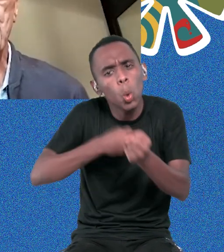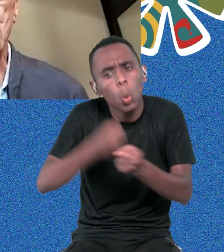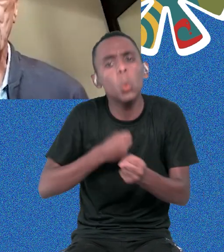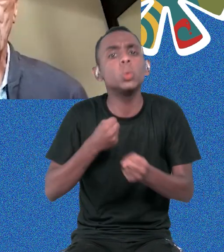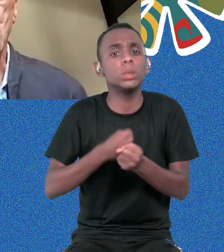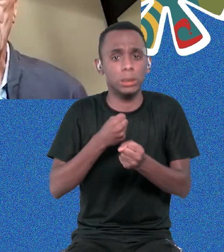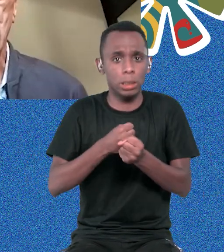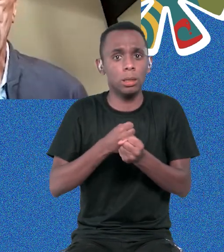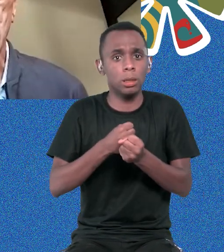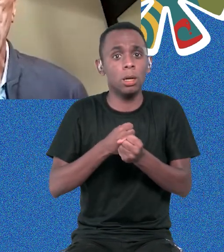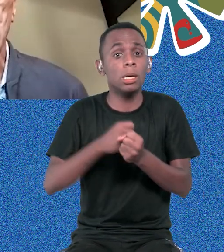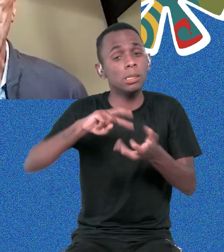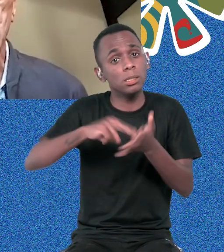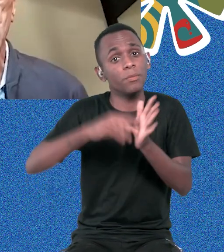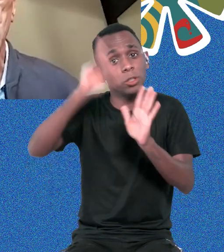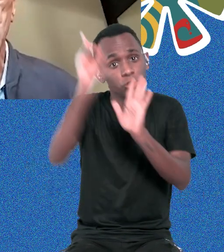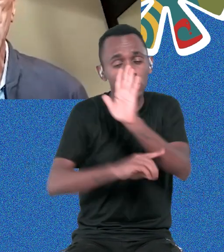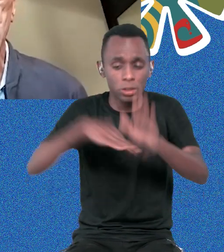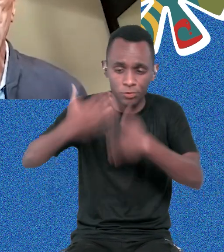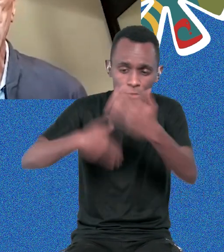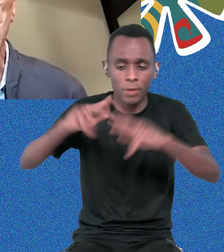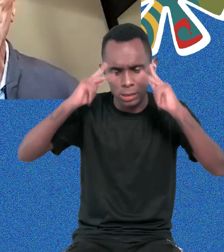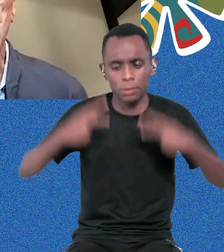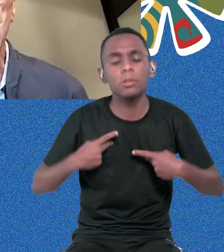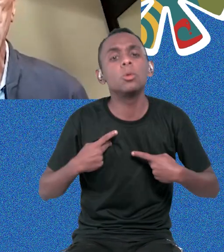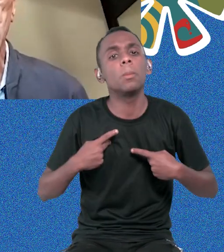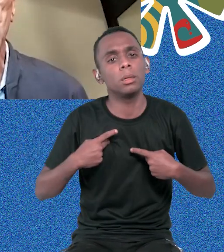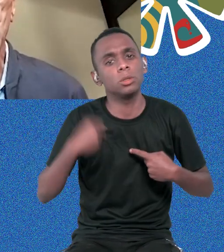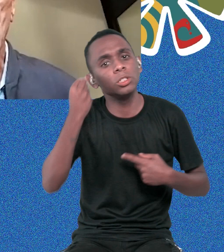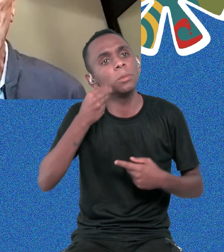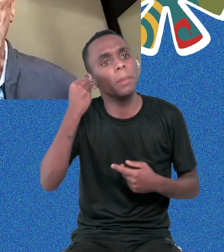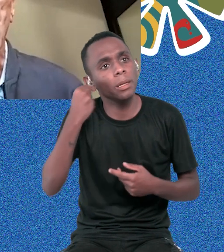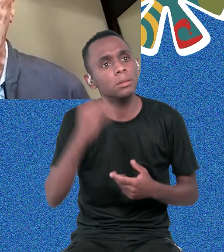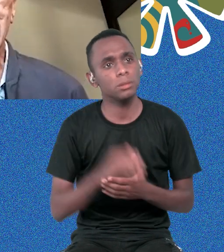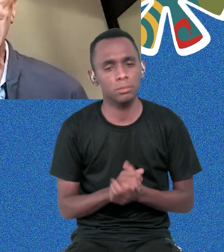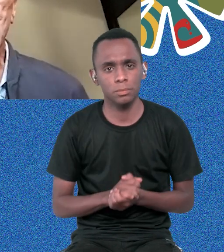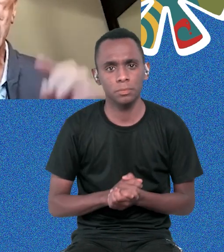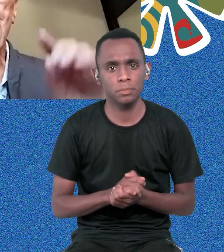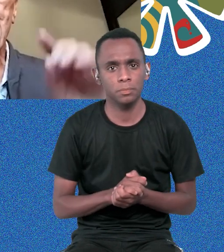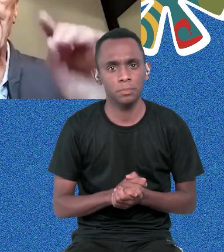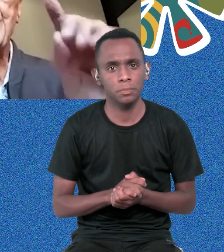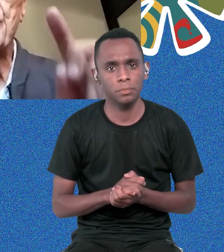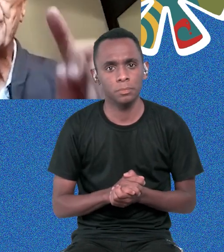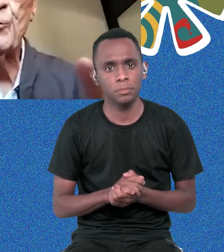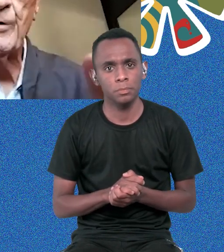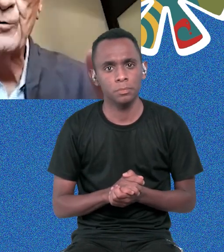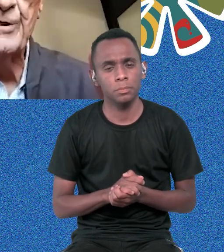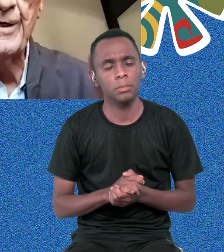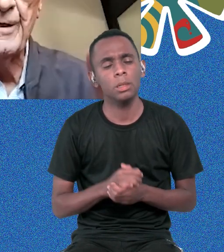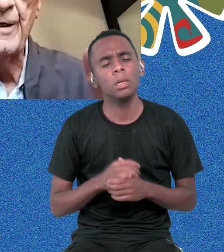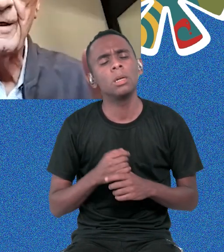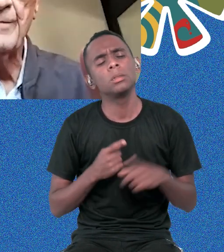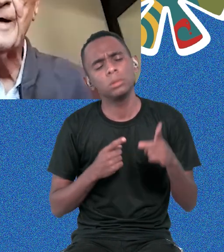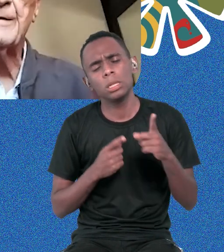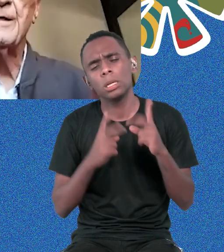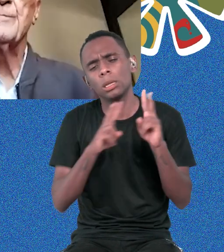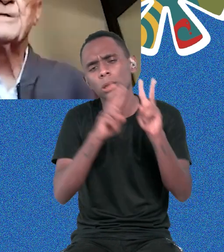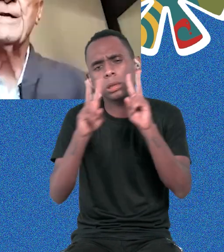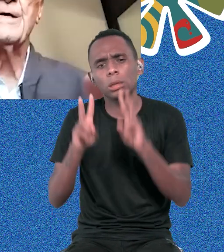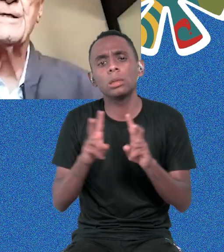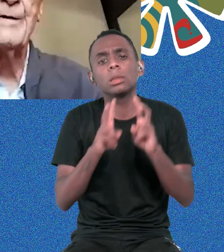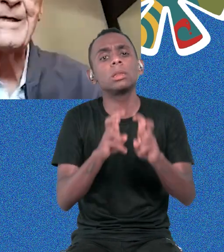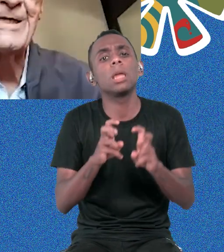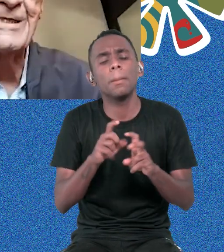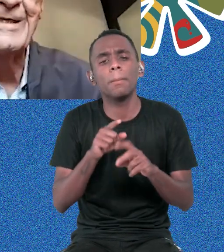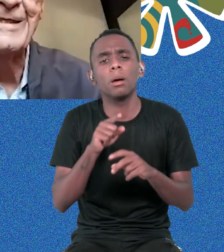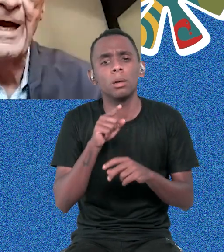seu reconhecimento ou por seu direito a essas vivências. Exato, este ponto que você levanta,